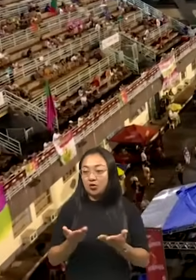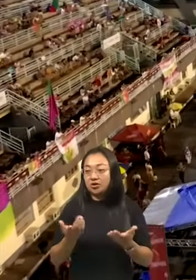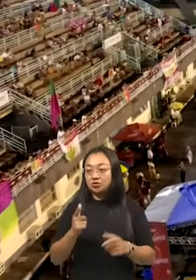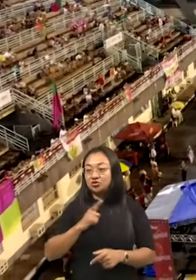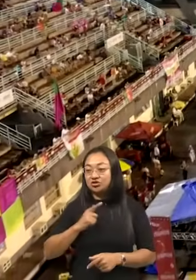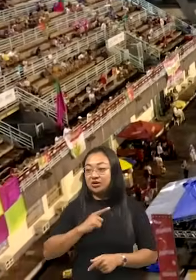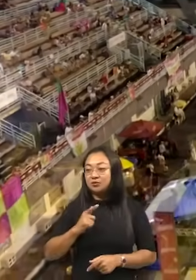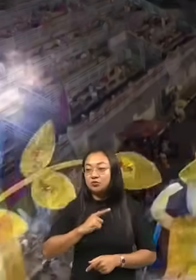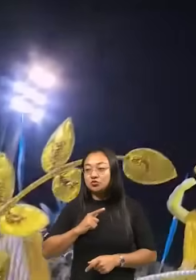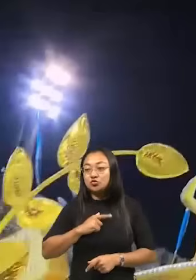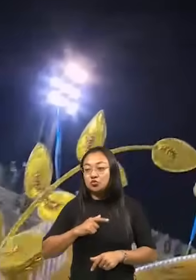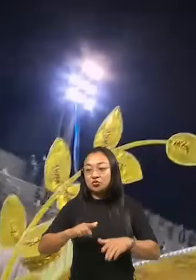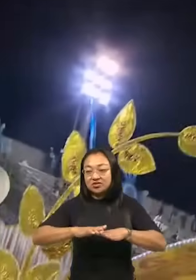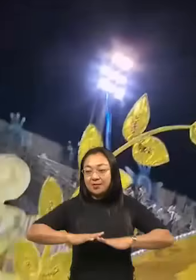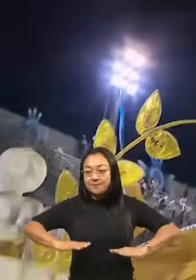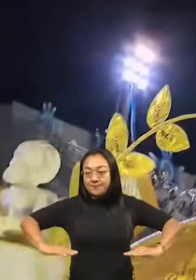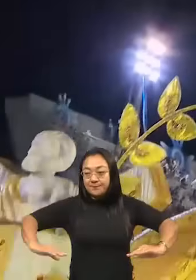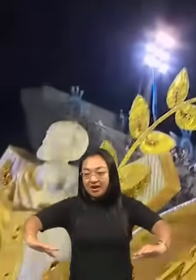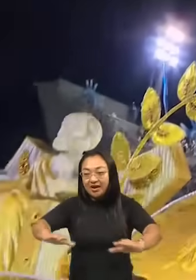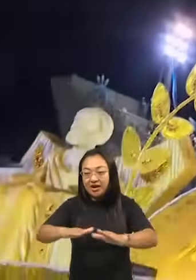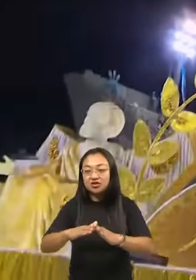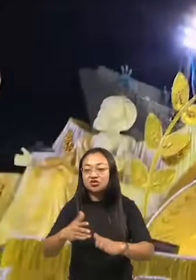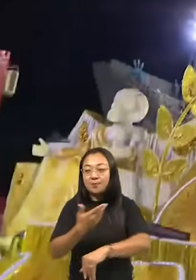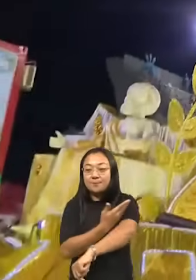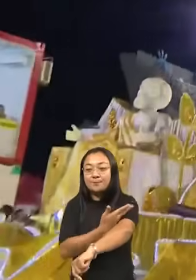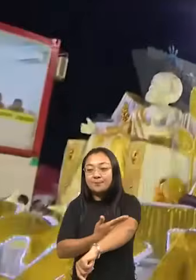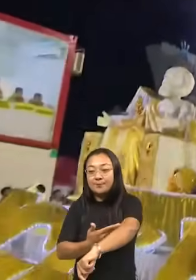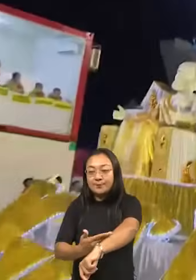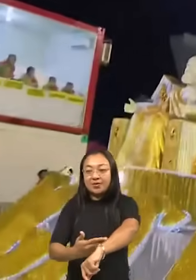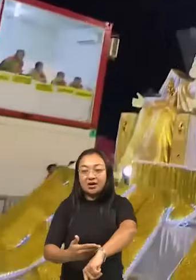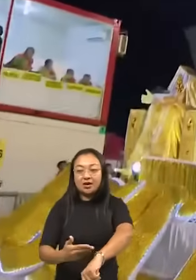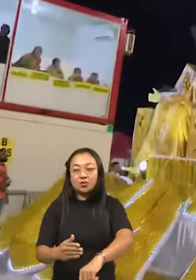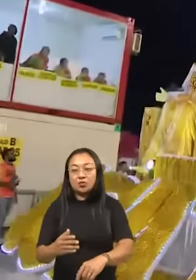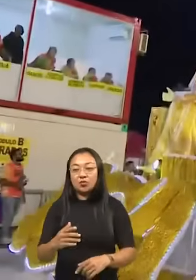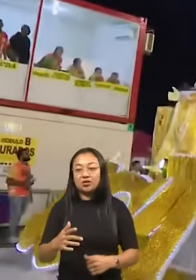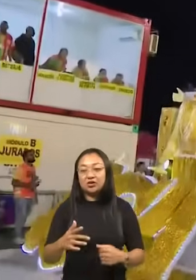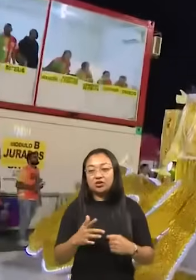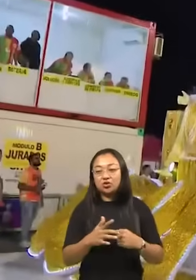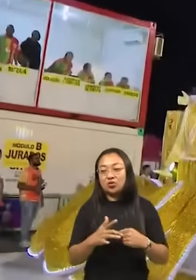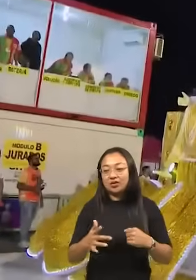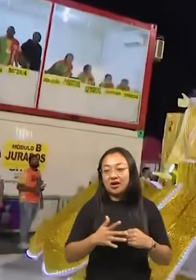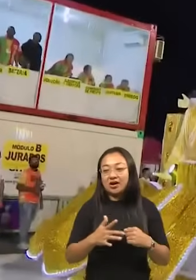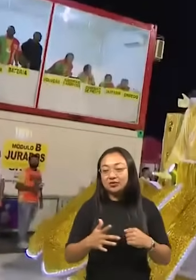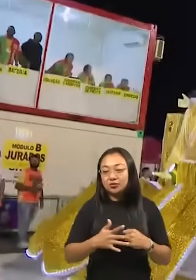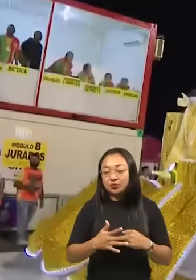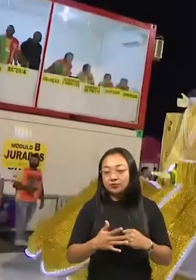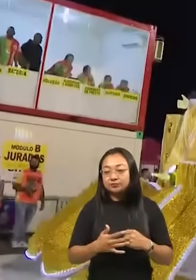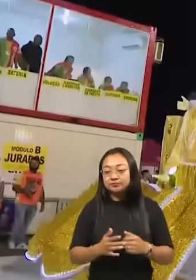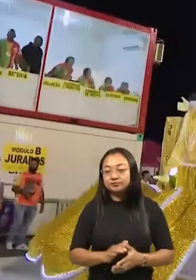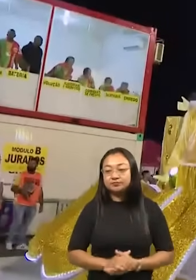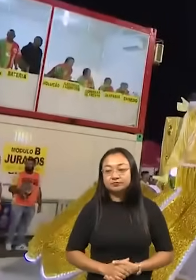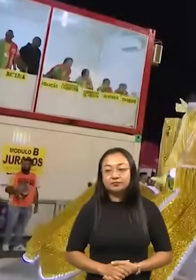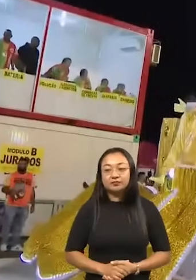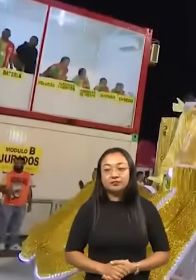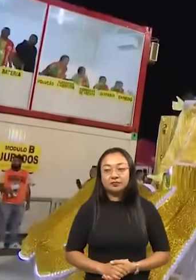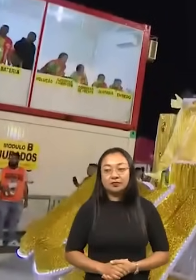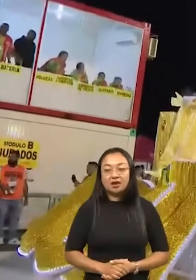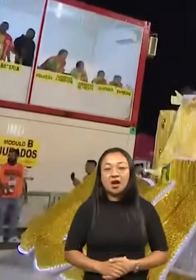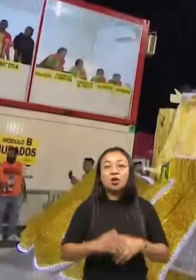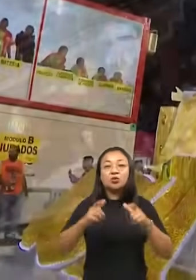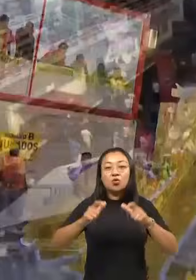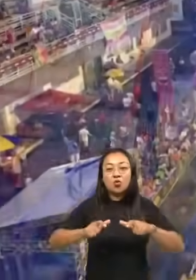grande tapete branco e dourado, né? Representando ali, então, a Paideia, né? O lugar